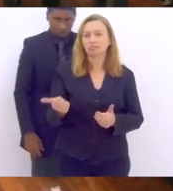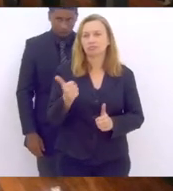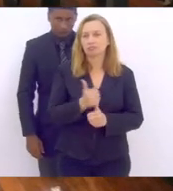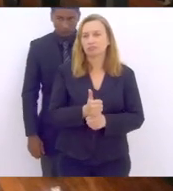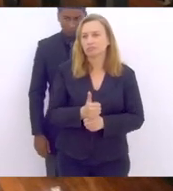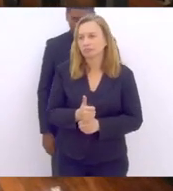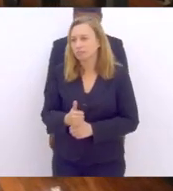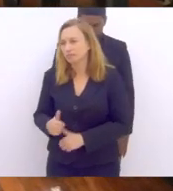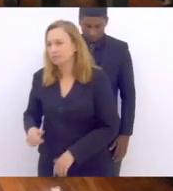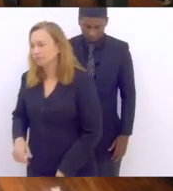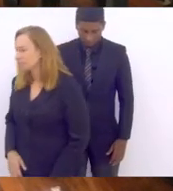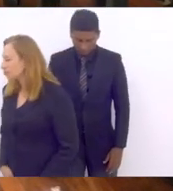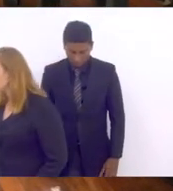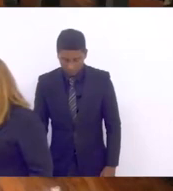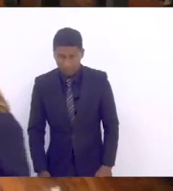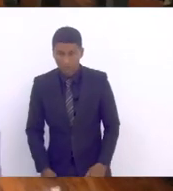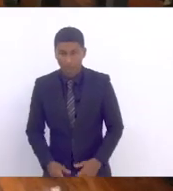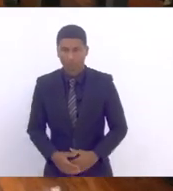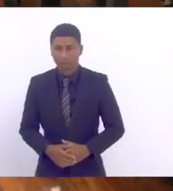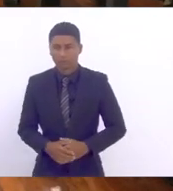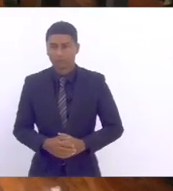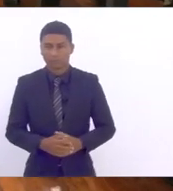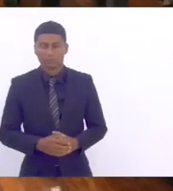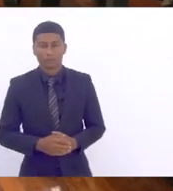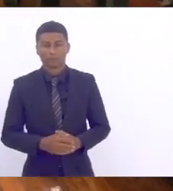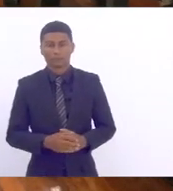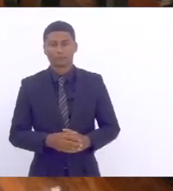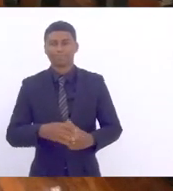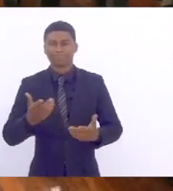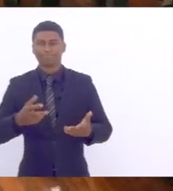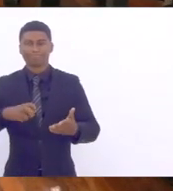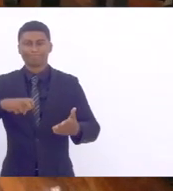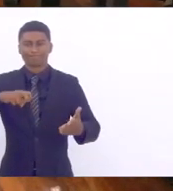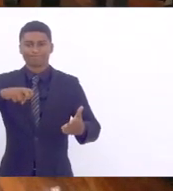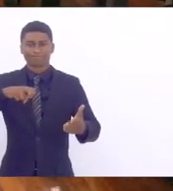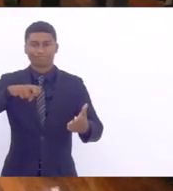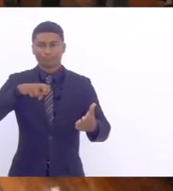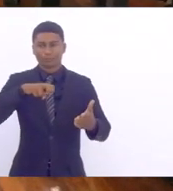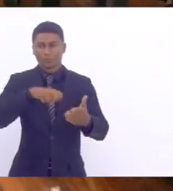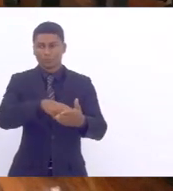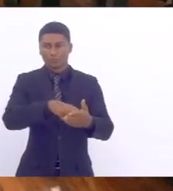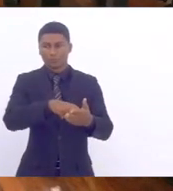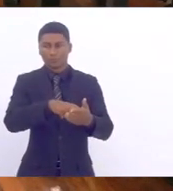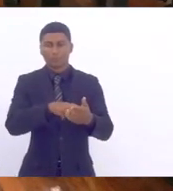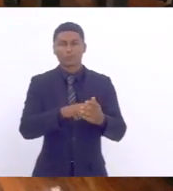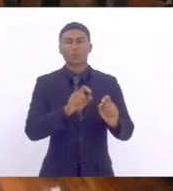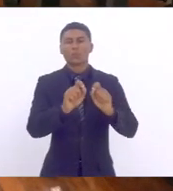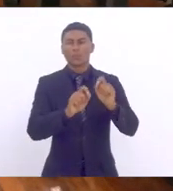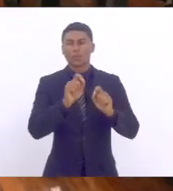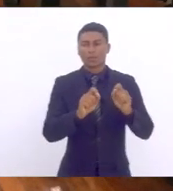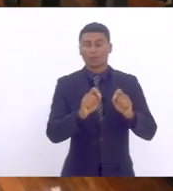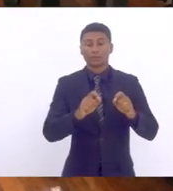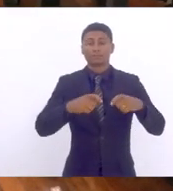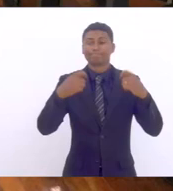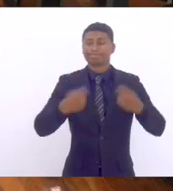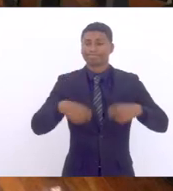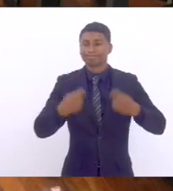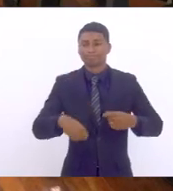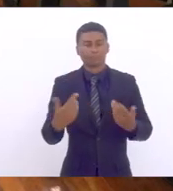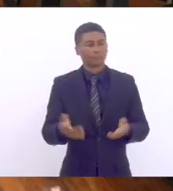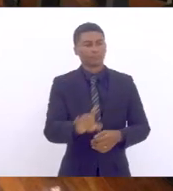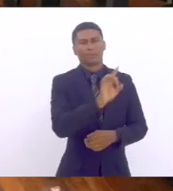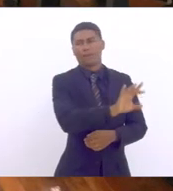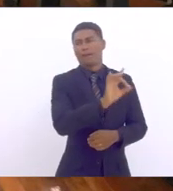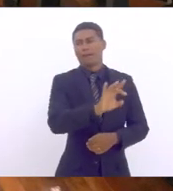CPF, sim, e a punição, ela precisa, e a responsabilização, melhor dizendo, precisa ser